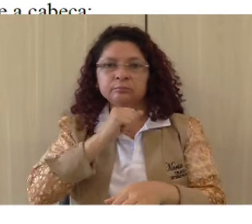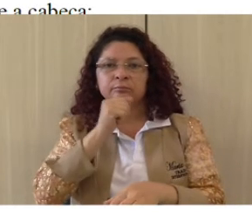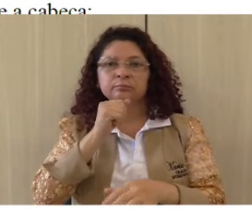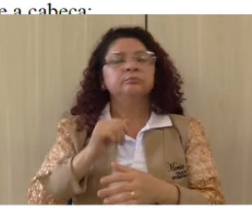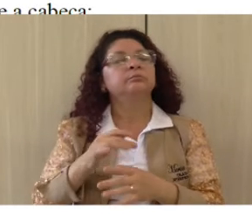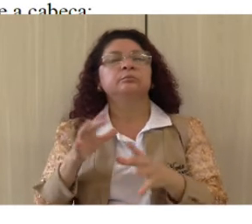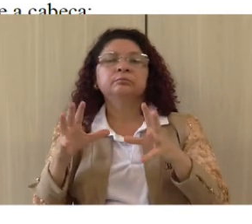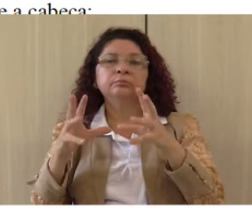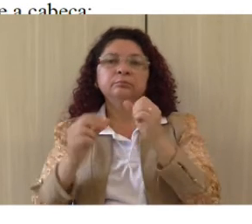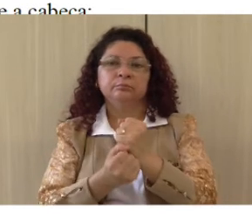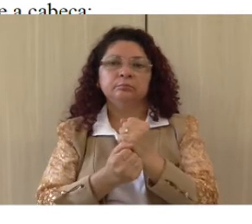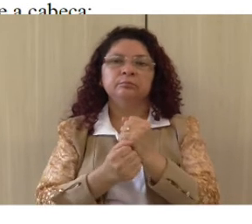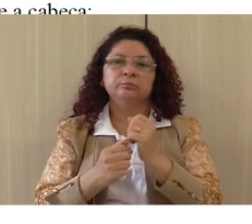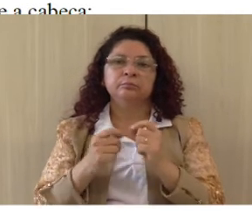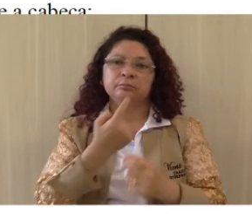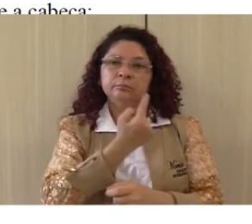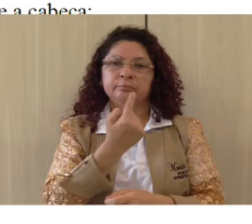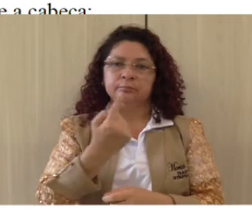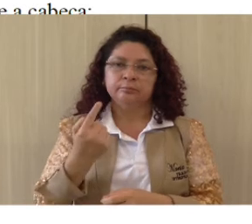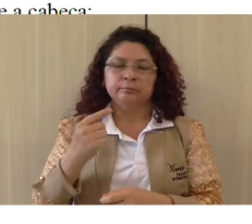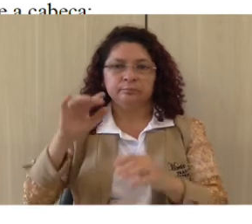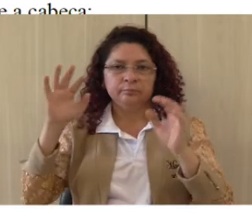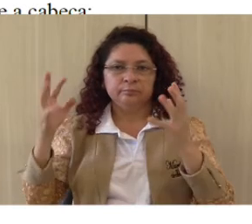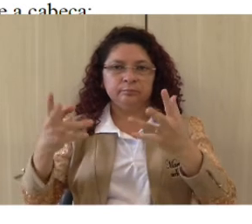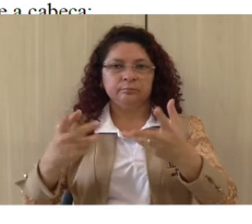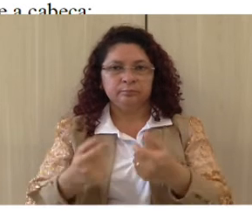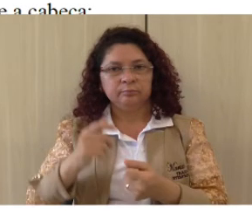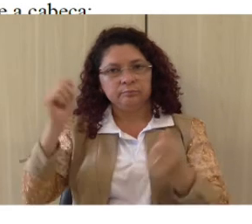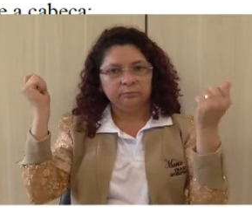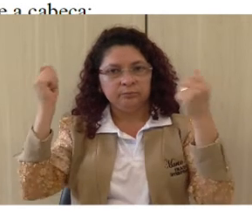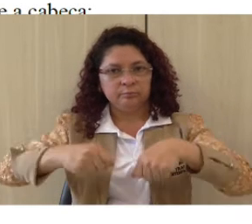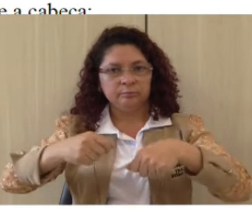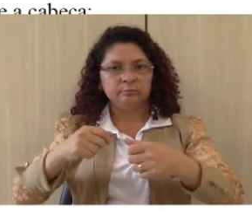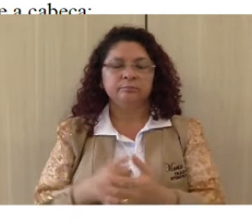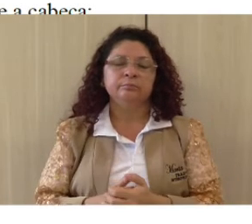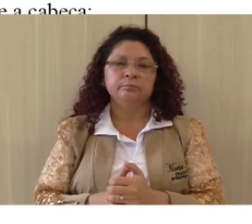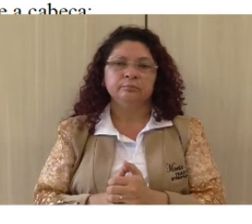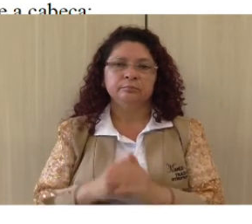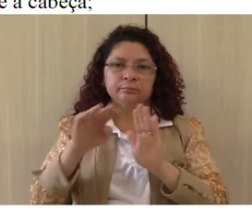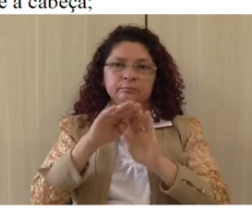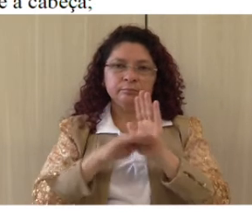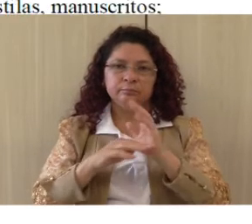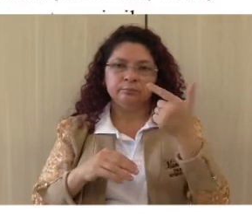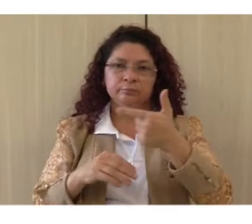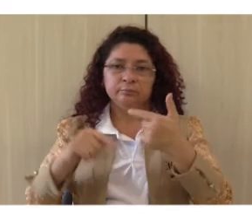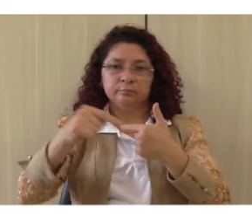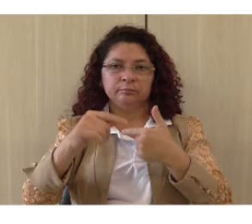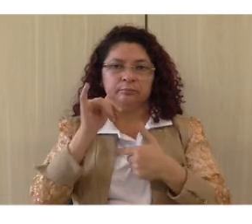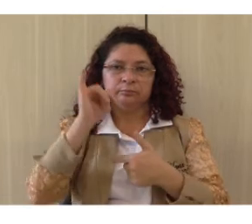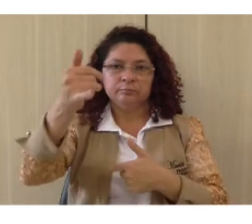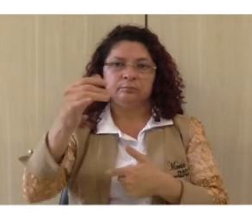a soma dos valores atribuídos a cada uma das competências dentro dos limites estabelecidos no anexo 2 deste